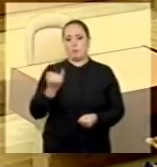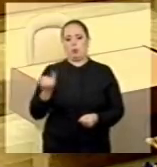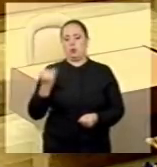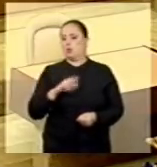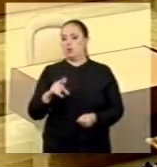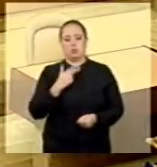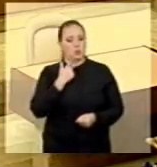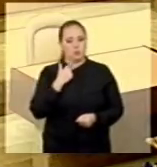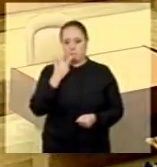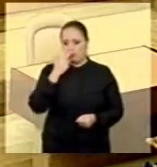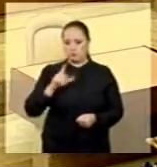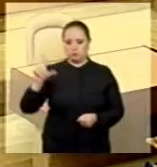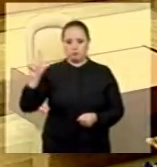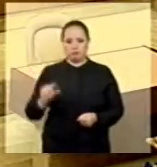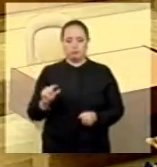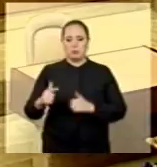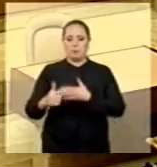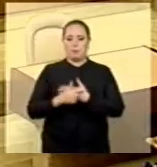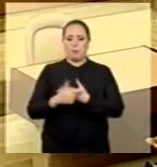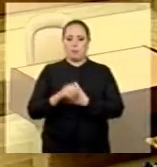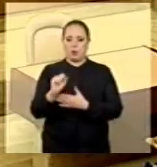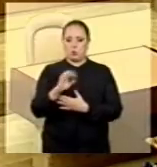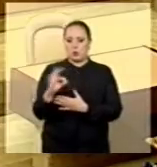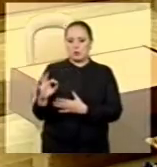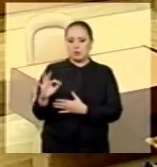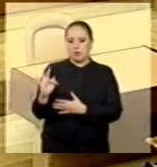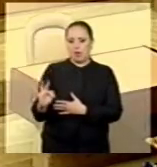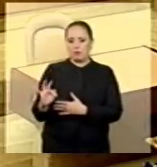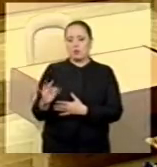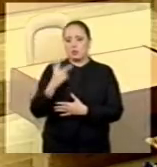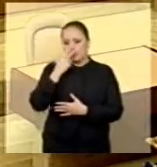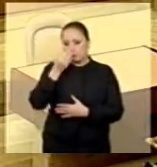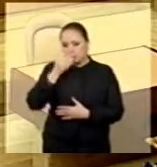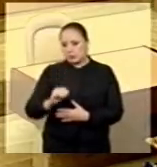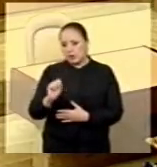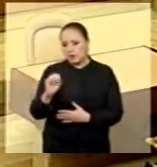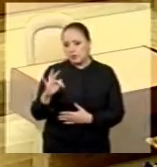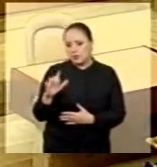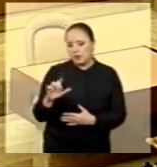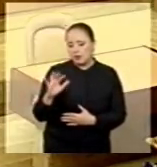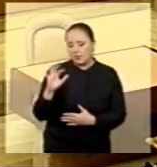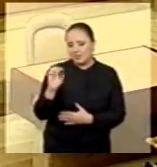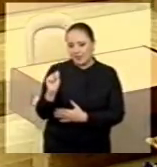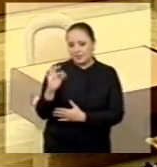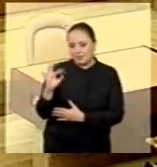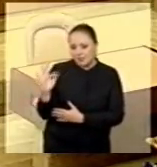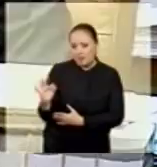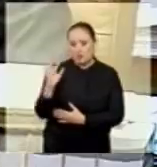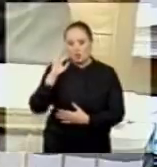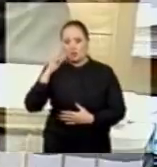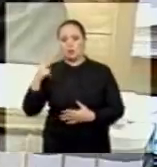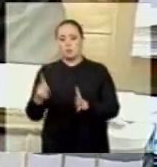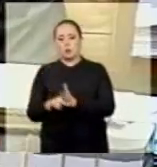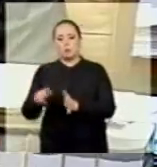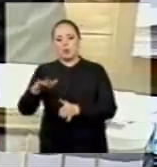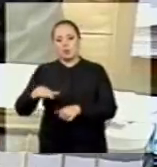pode minimizar o papel do Supremo Tribunal Federal e de suas decisões em matéria constitucional, pois as